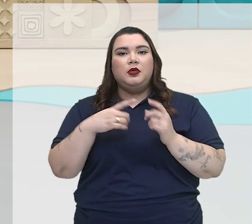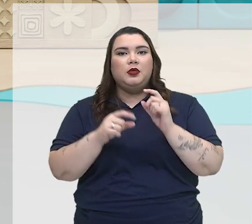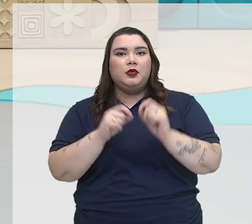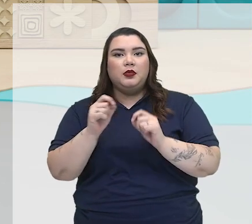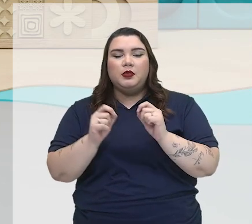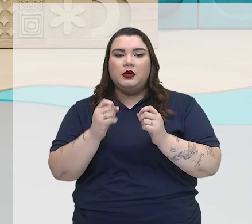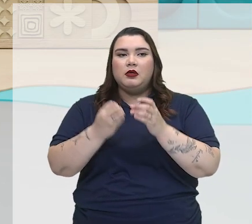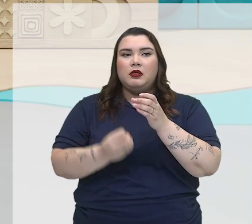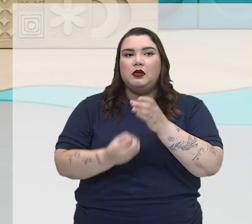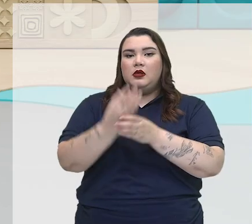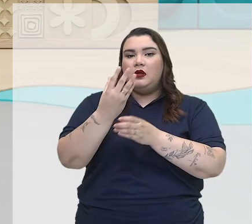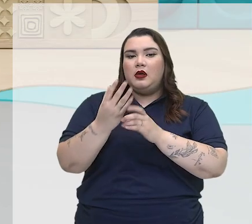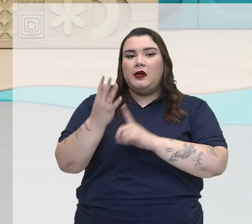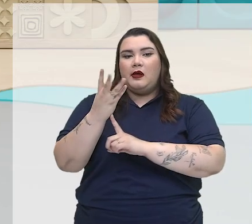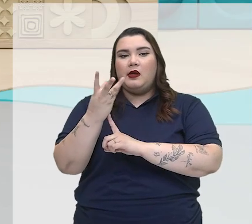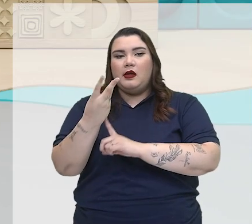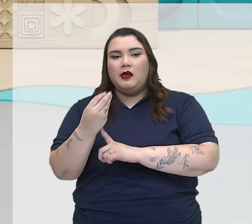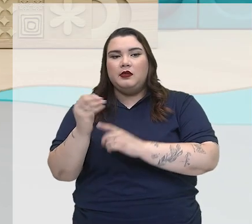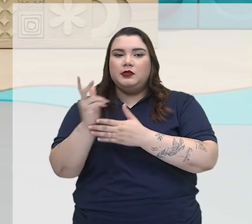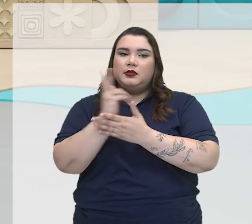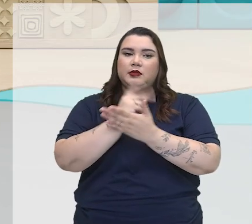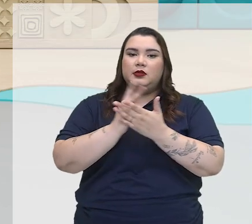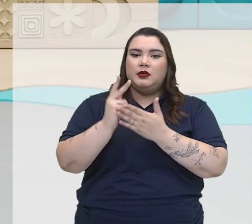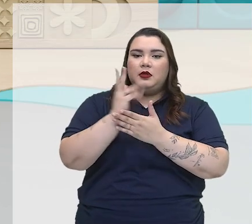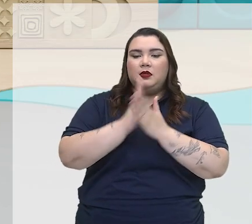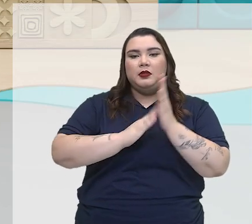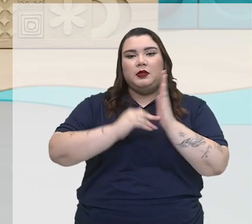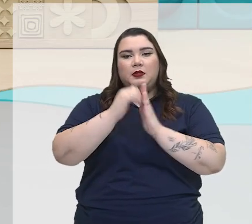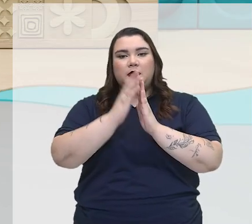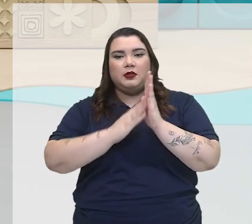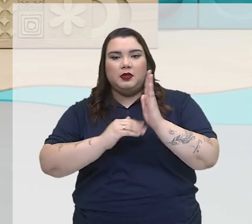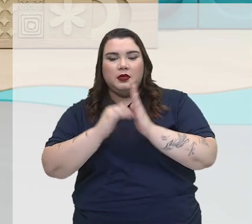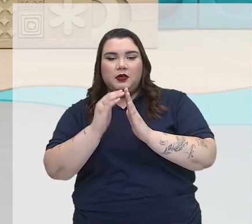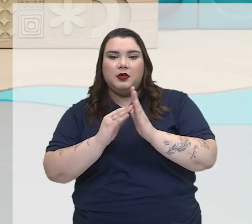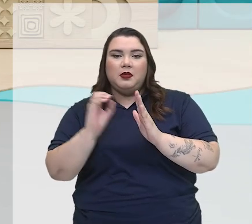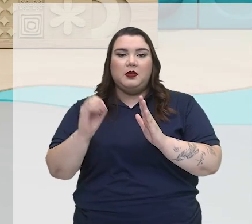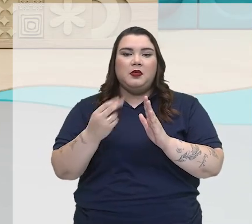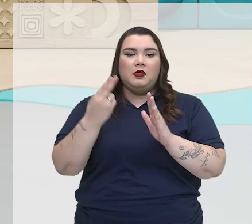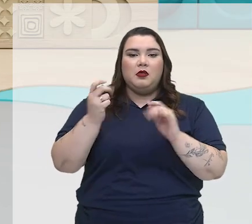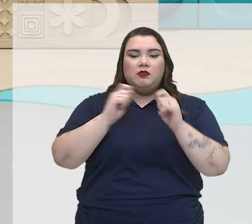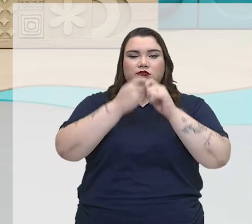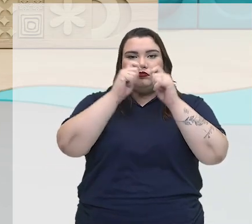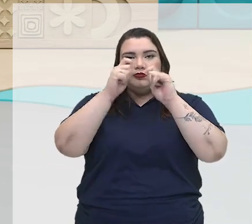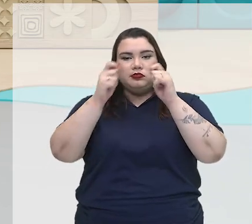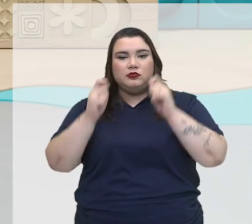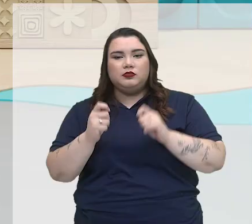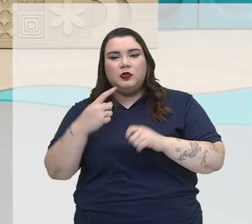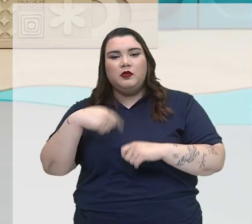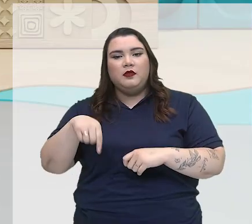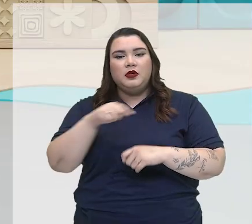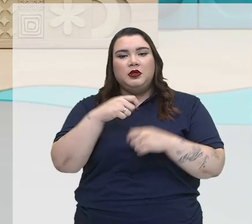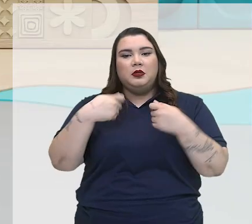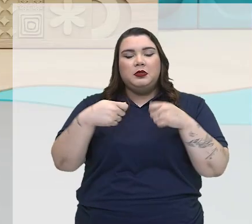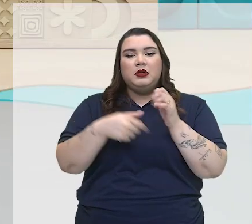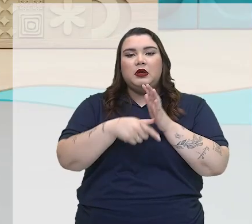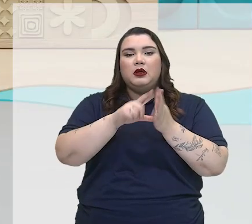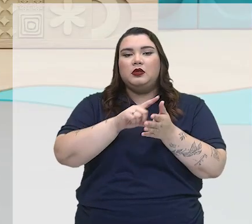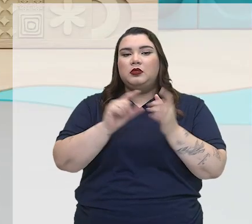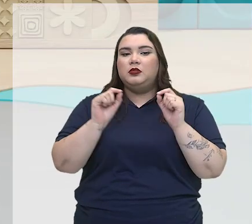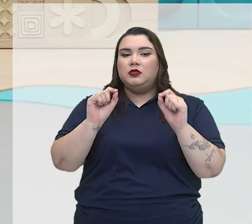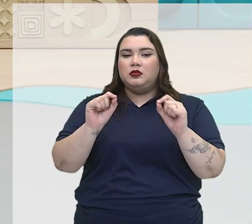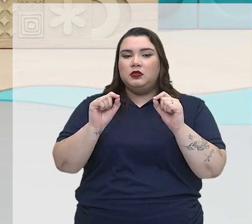fazer uma obra de arte, ou um desenho, ou uma pintura, ou uma escultura, antes o que vocês precisam?